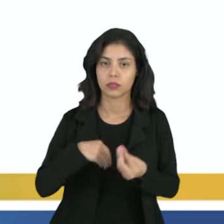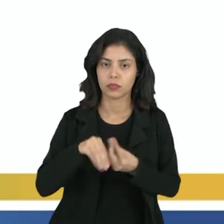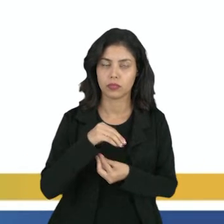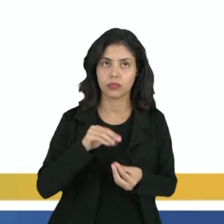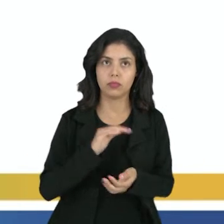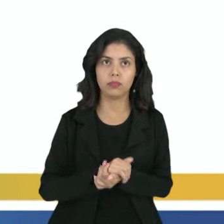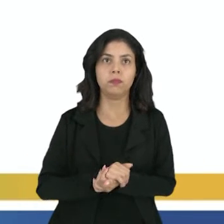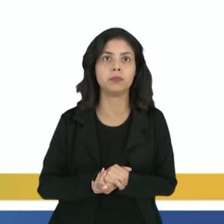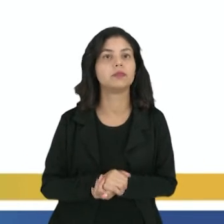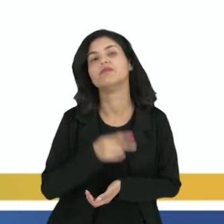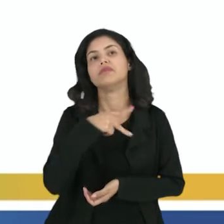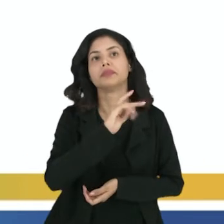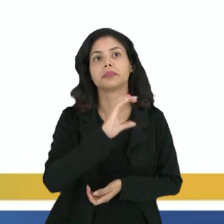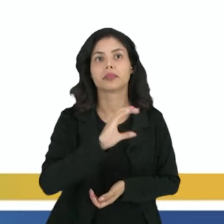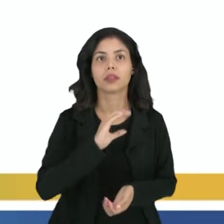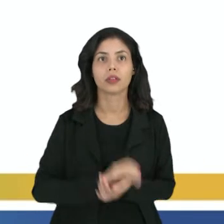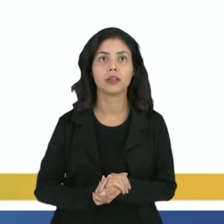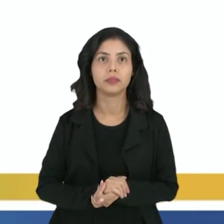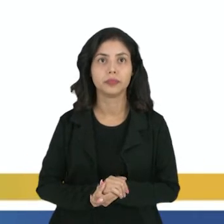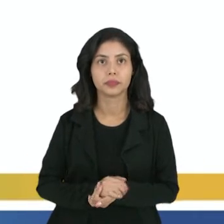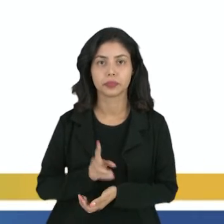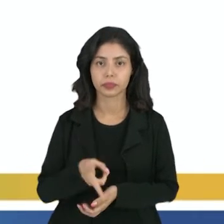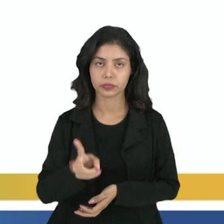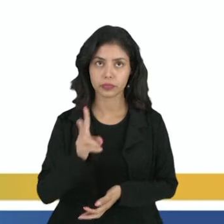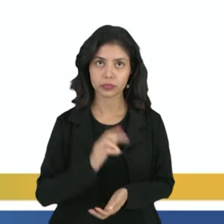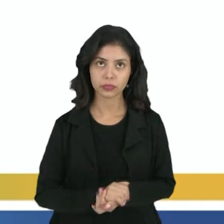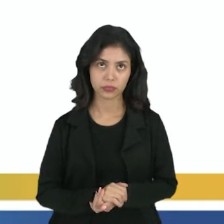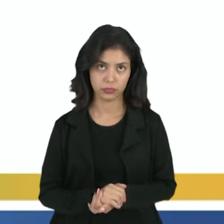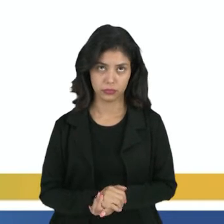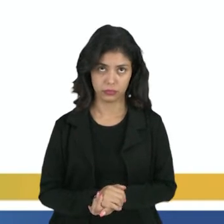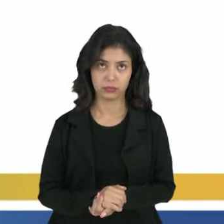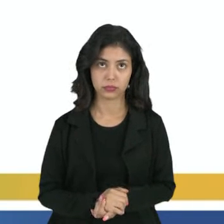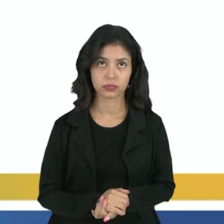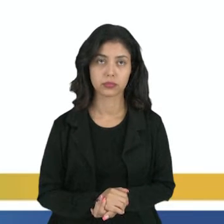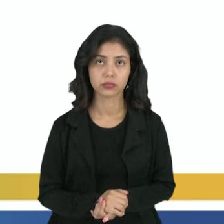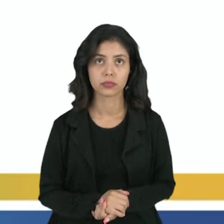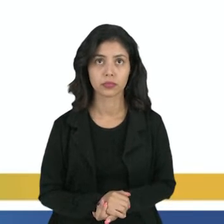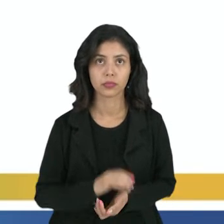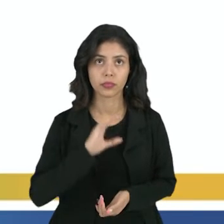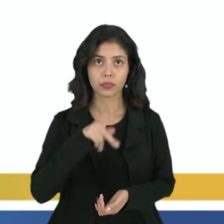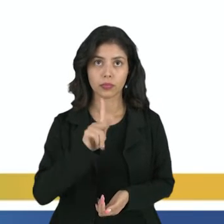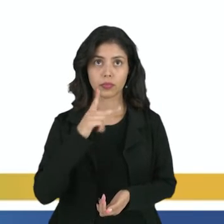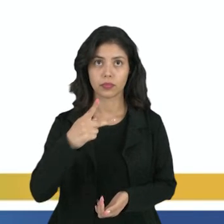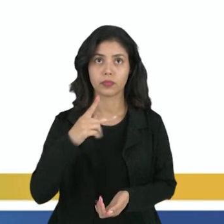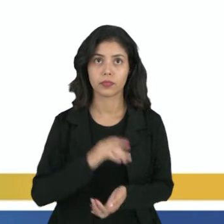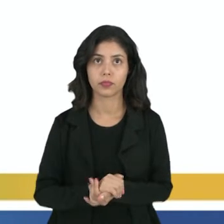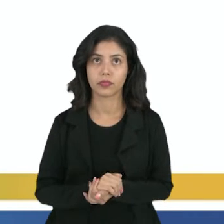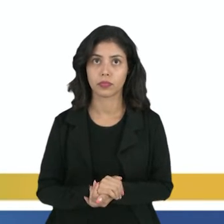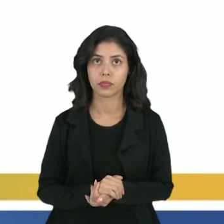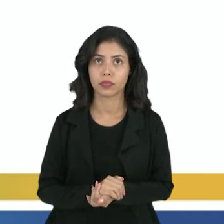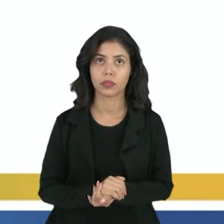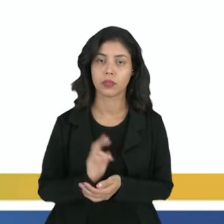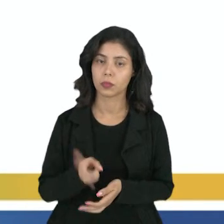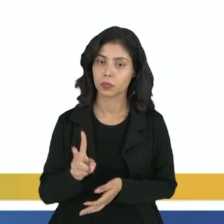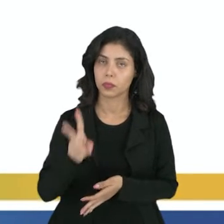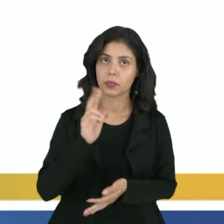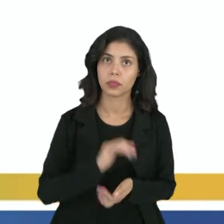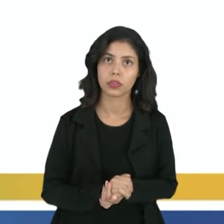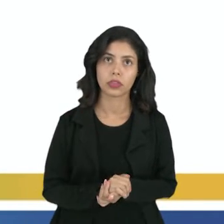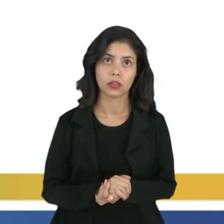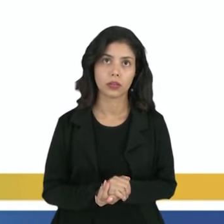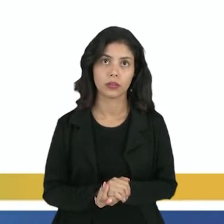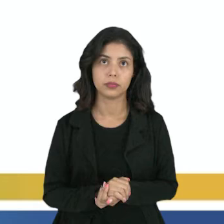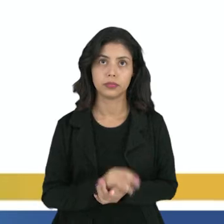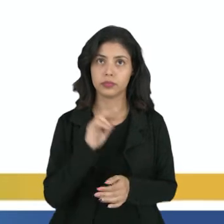concentração. E se o Kc, que é a constante de equilíbrio em relação à função concentração, e Kp, a constante em relação à